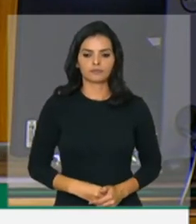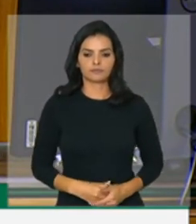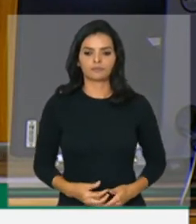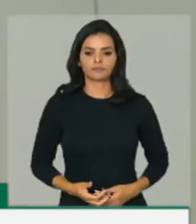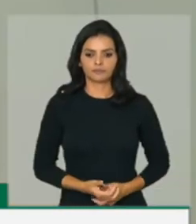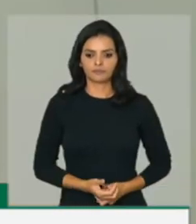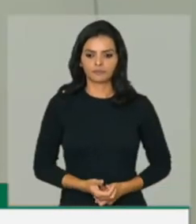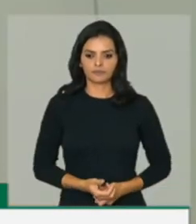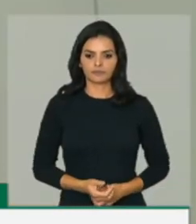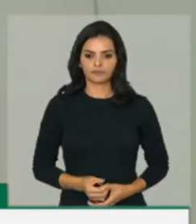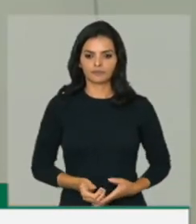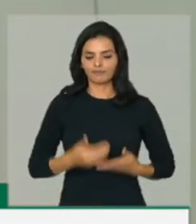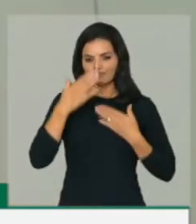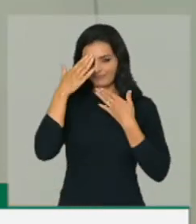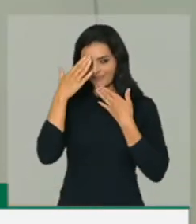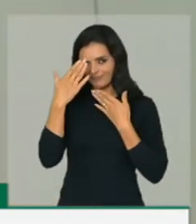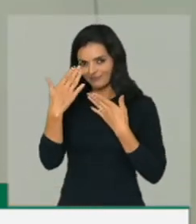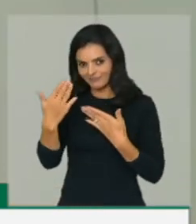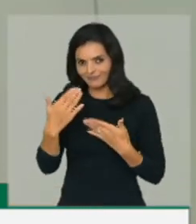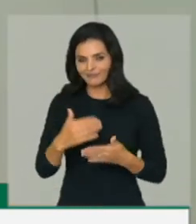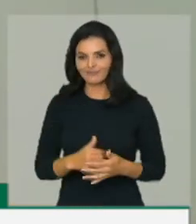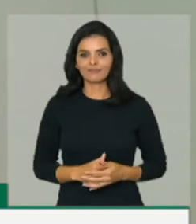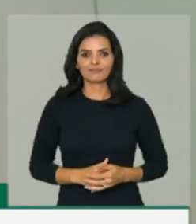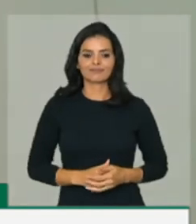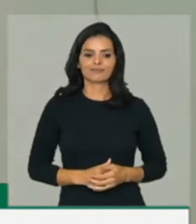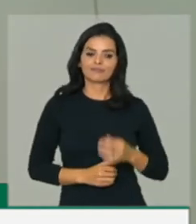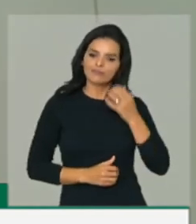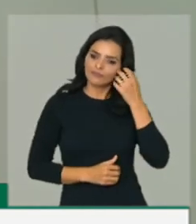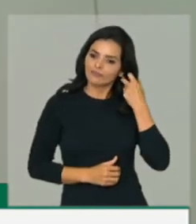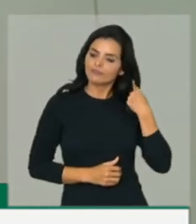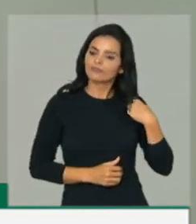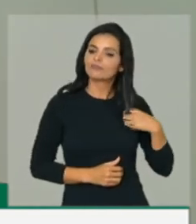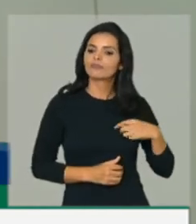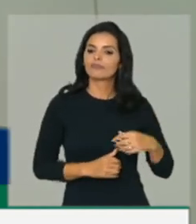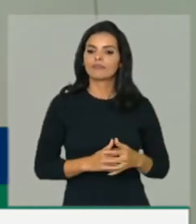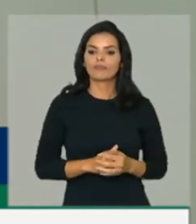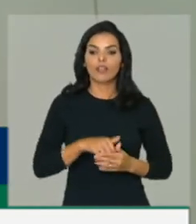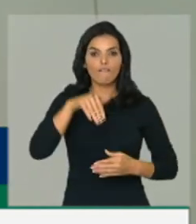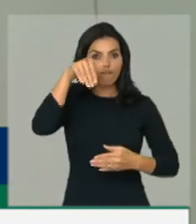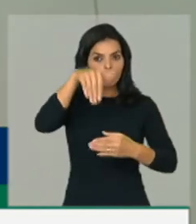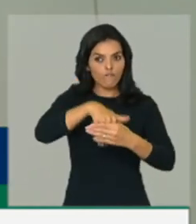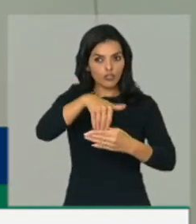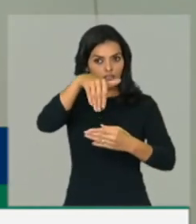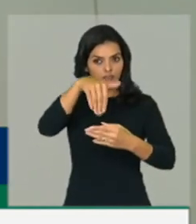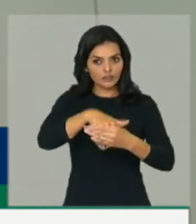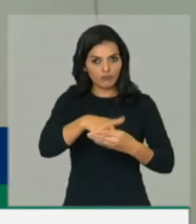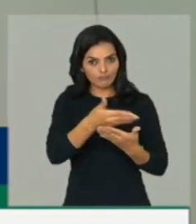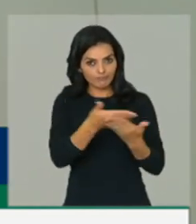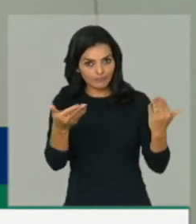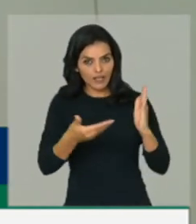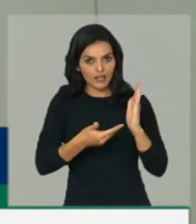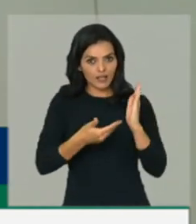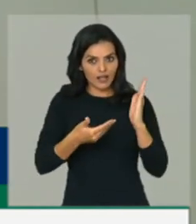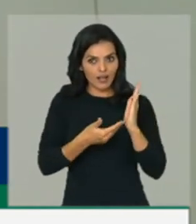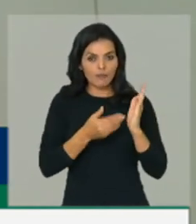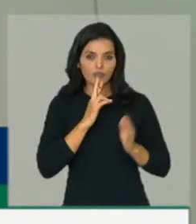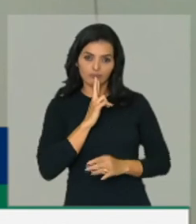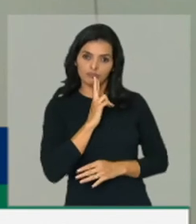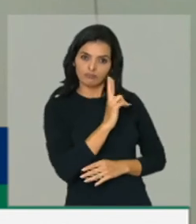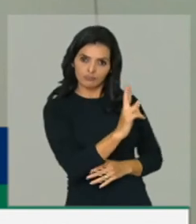Presidente, primeiro agradecer aí a oportunidade. É uma votação simbólica. A Câmara deu